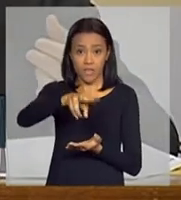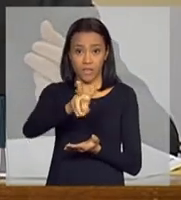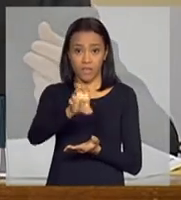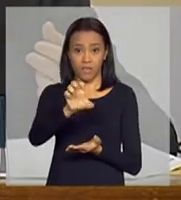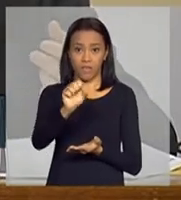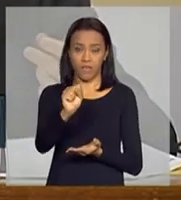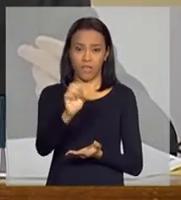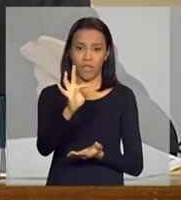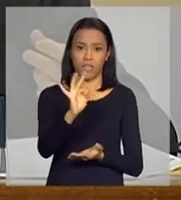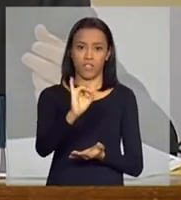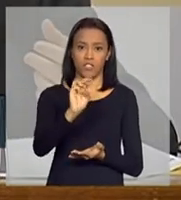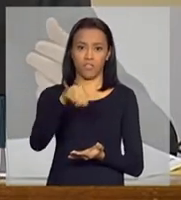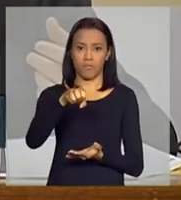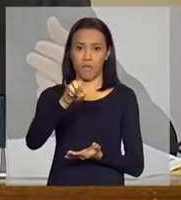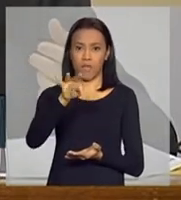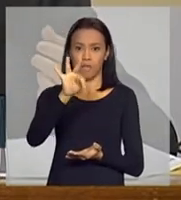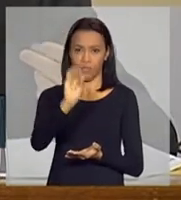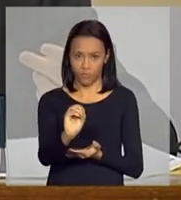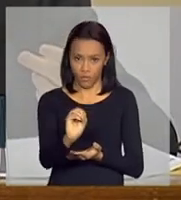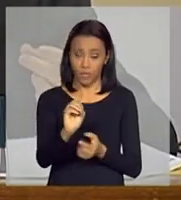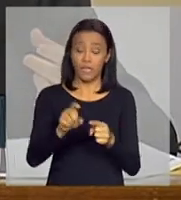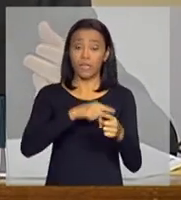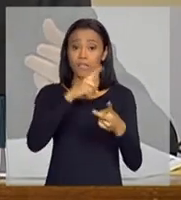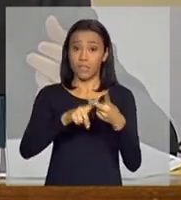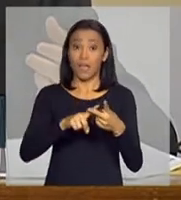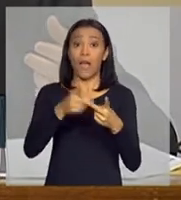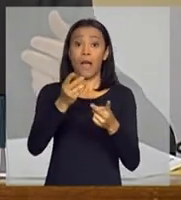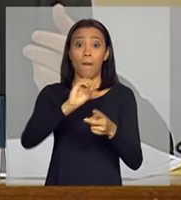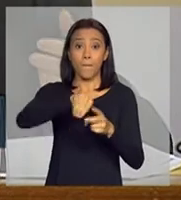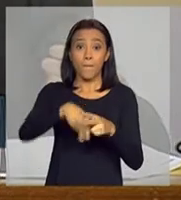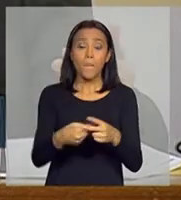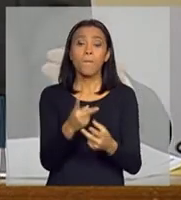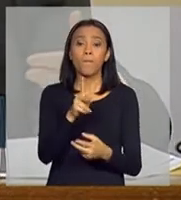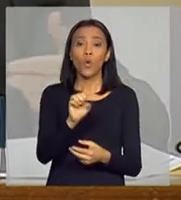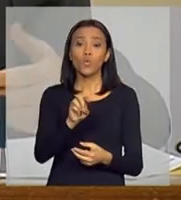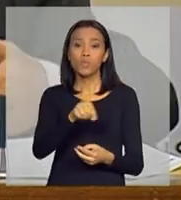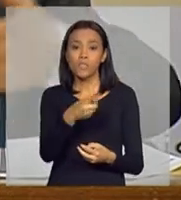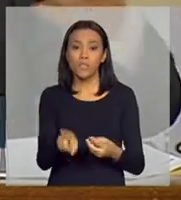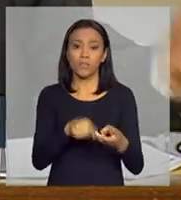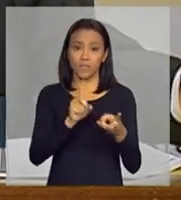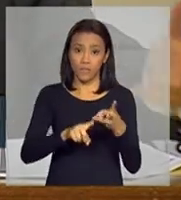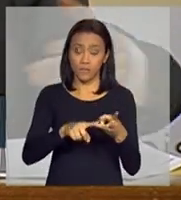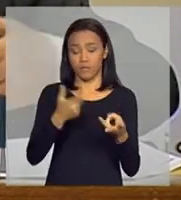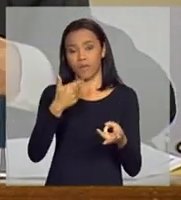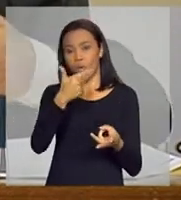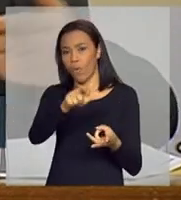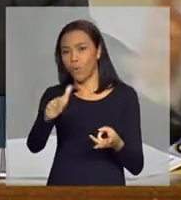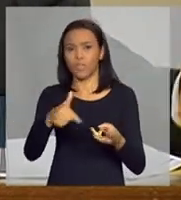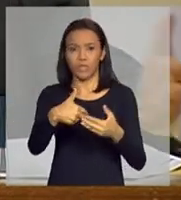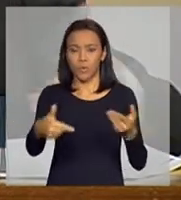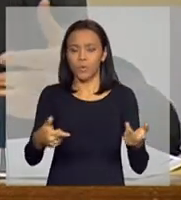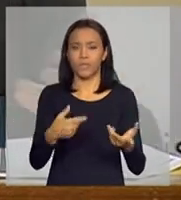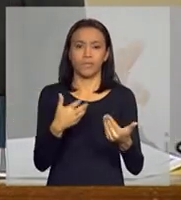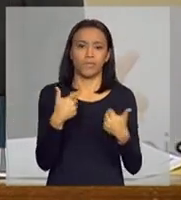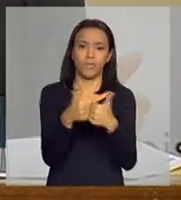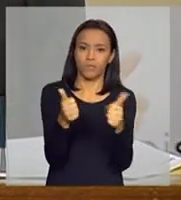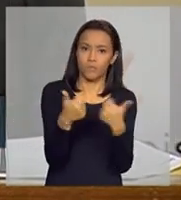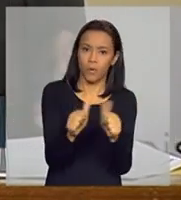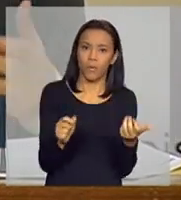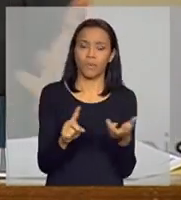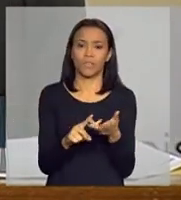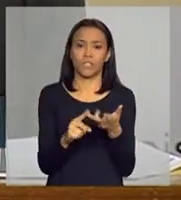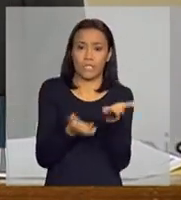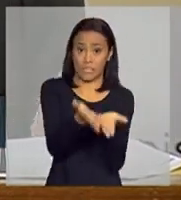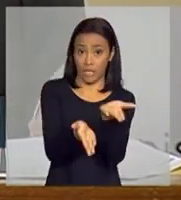segundo lugar a produção em terceiro lugar demais os demais se refere a consumo transporte